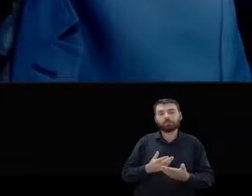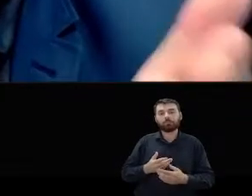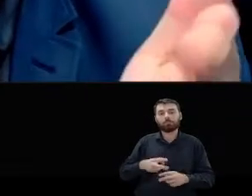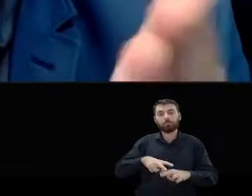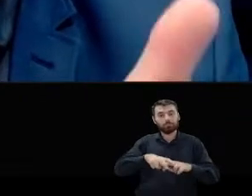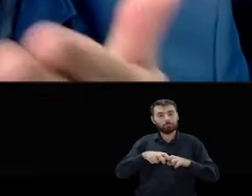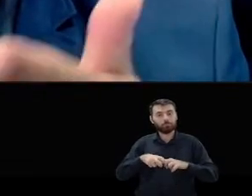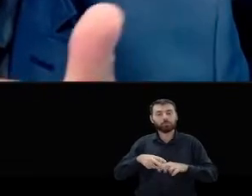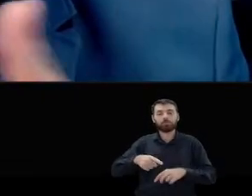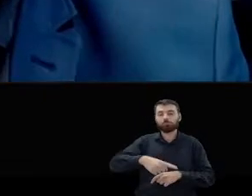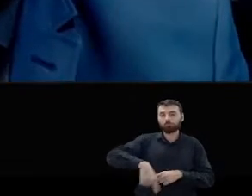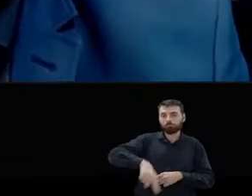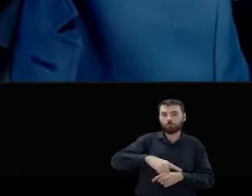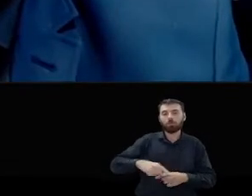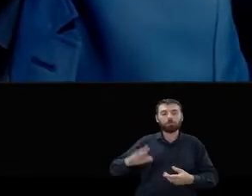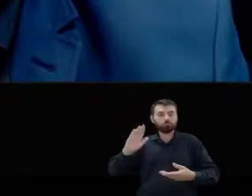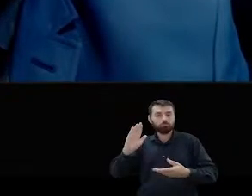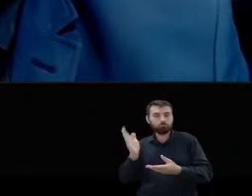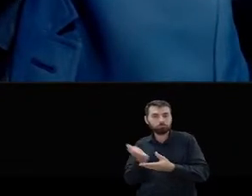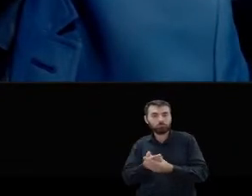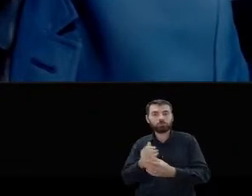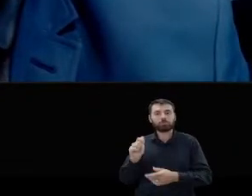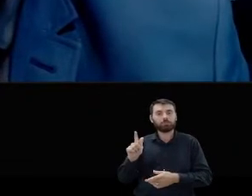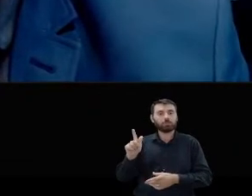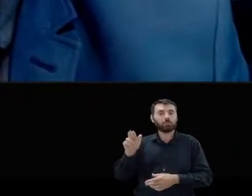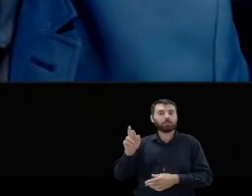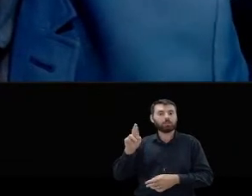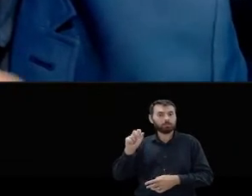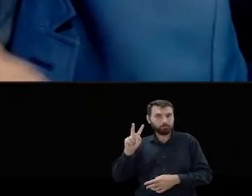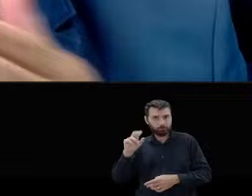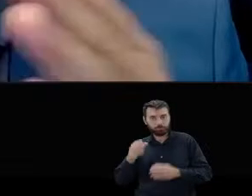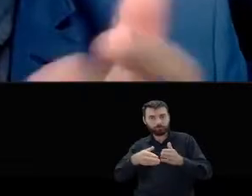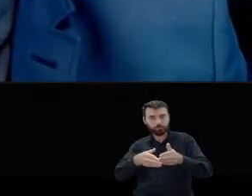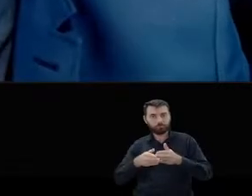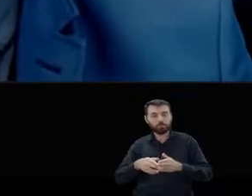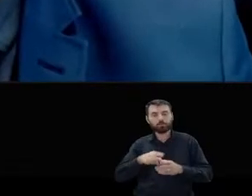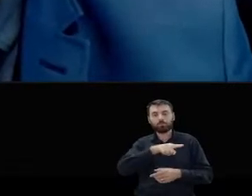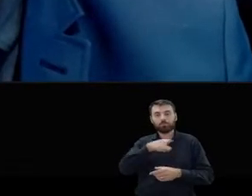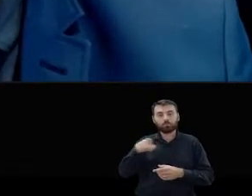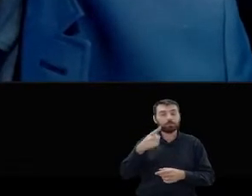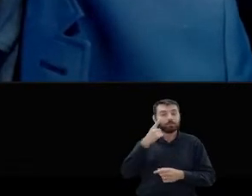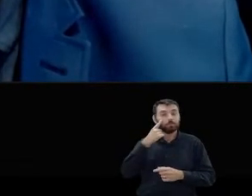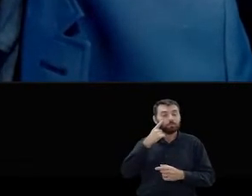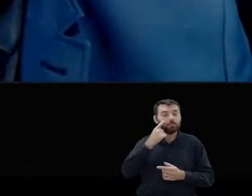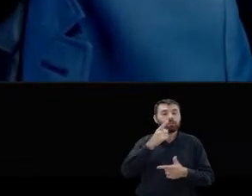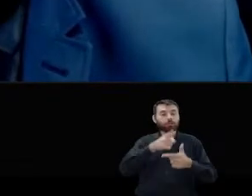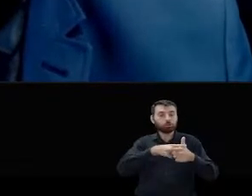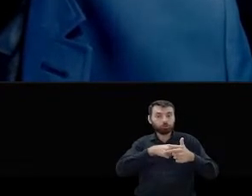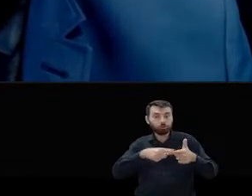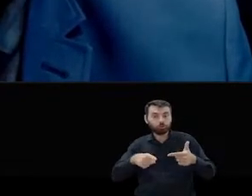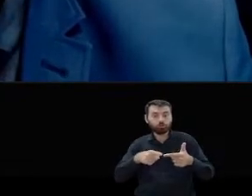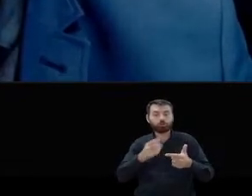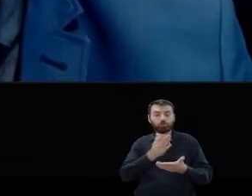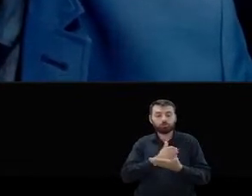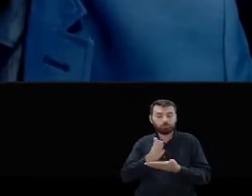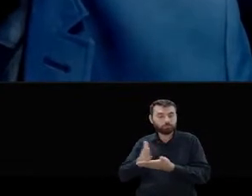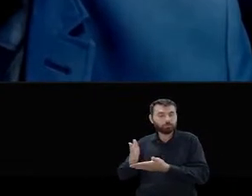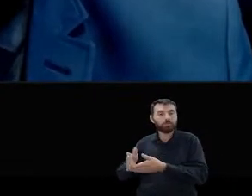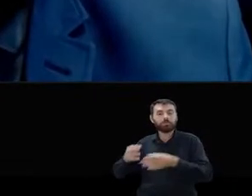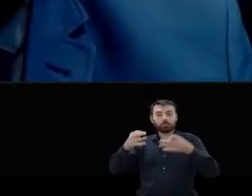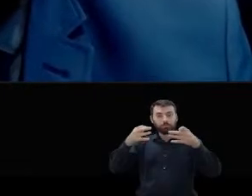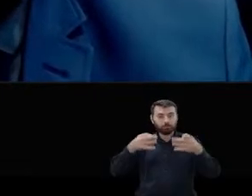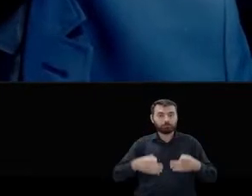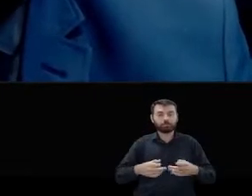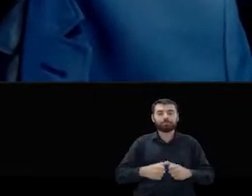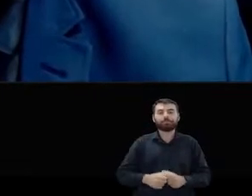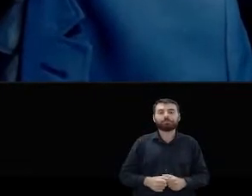apuração fosse feita mês a mês, justamente para se apurar a proporcionalidade da referida verba. No